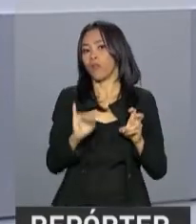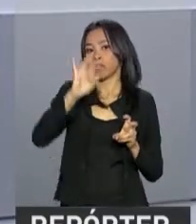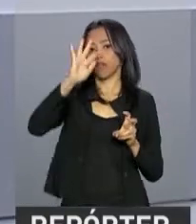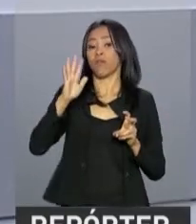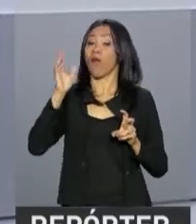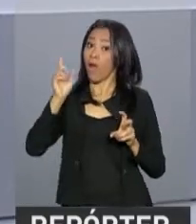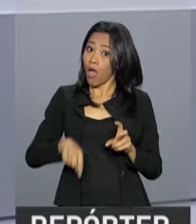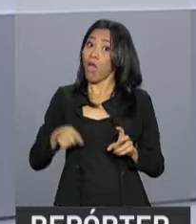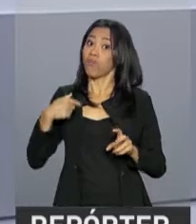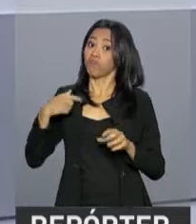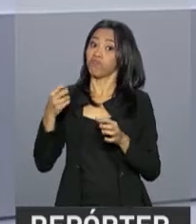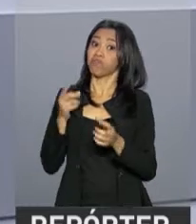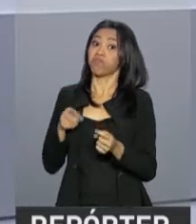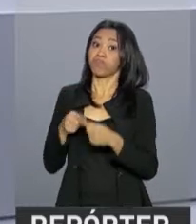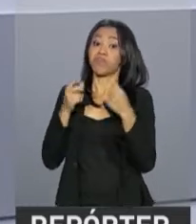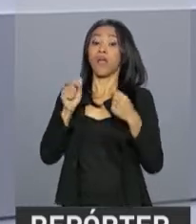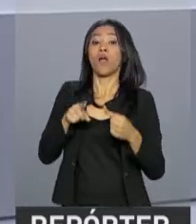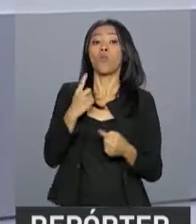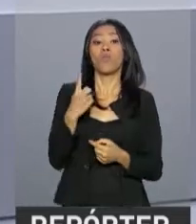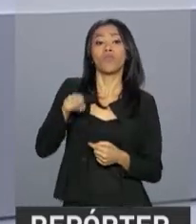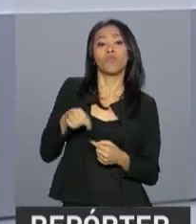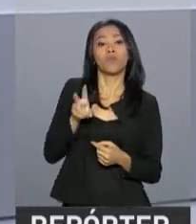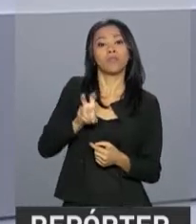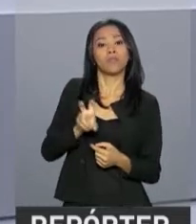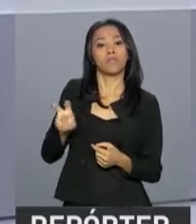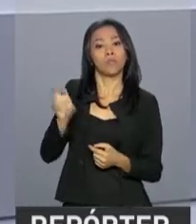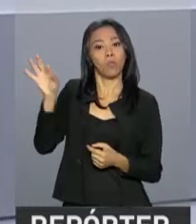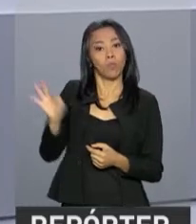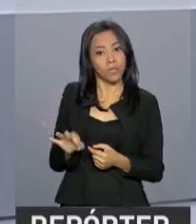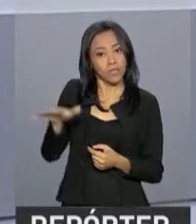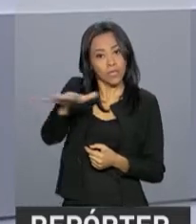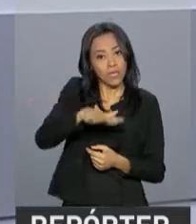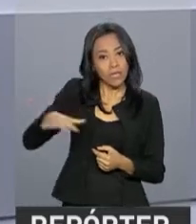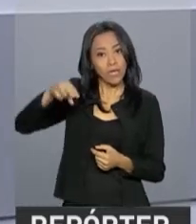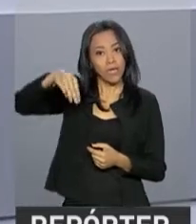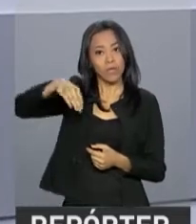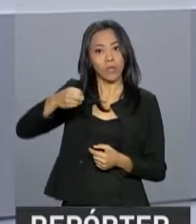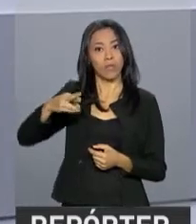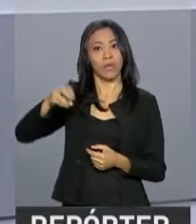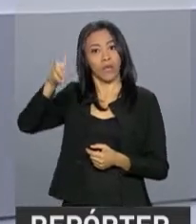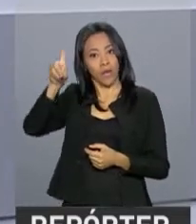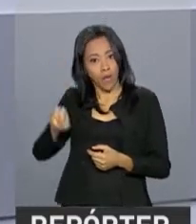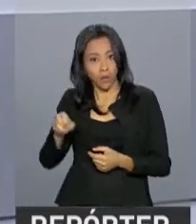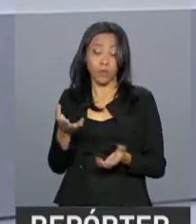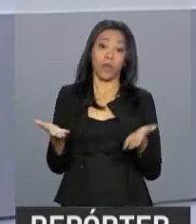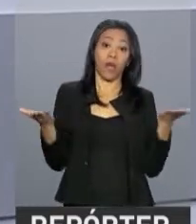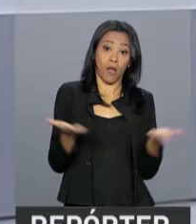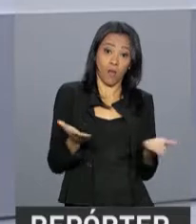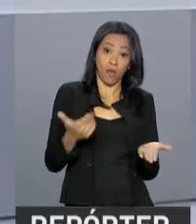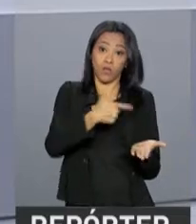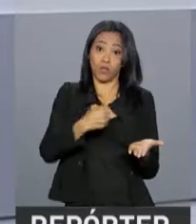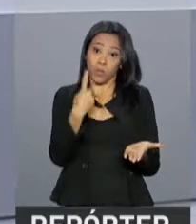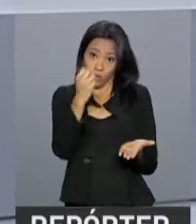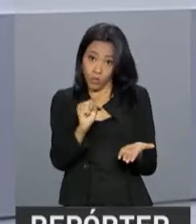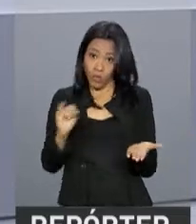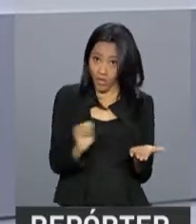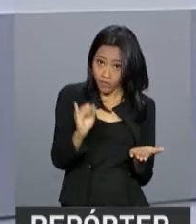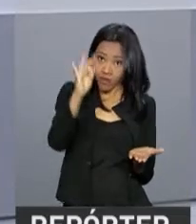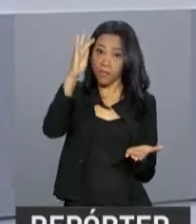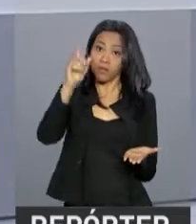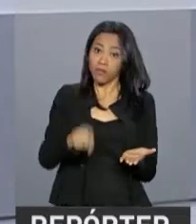financeiro que é de 1,55 por cento já a projeção de inflação de 2018 ficou em